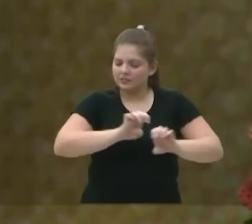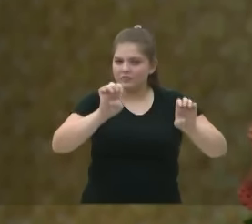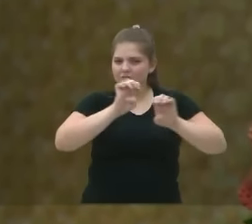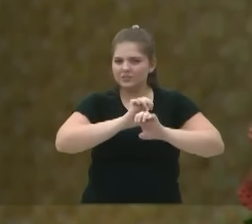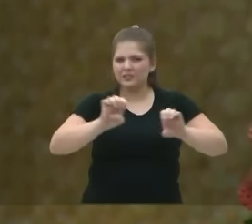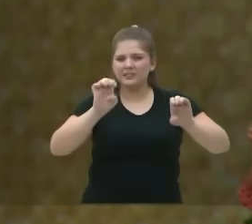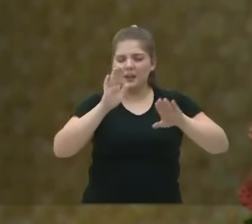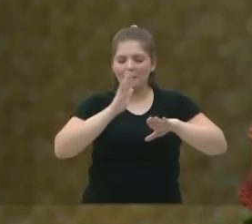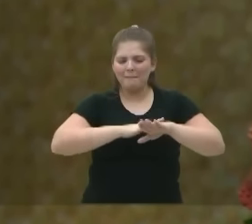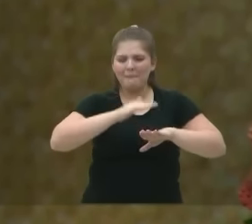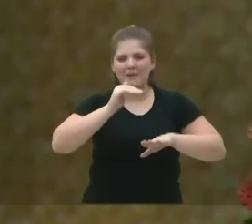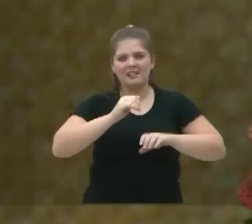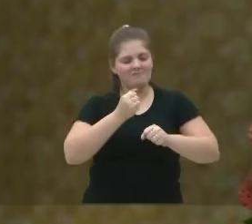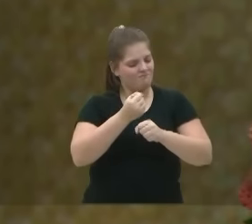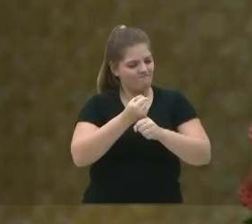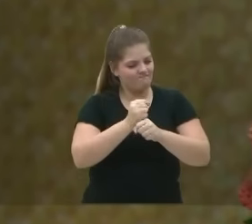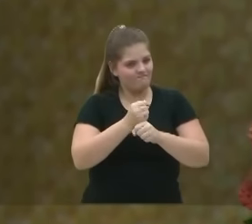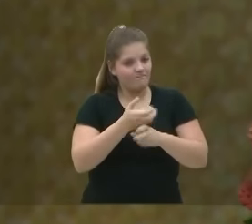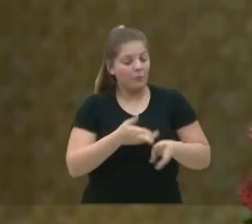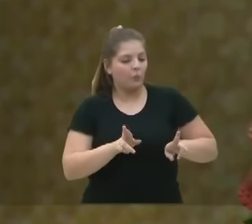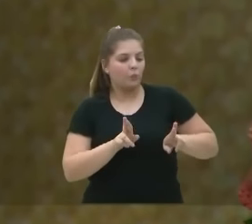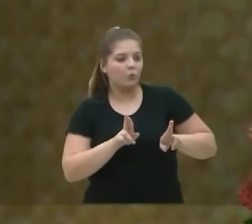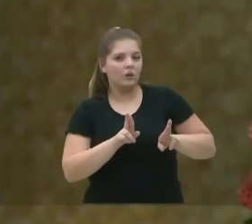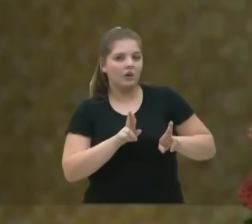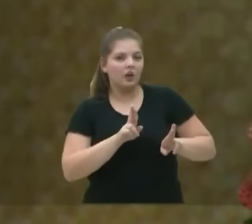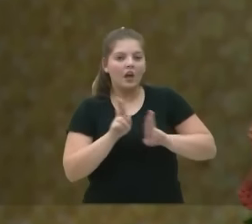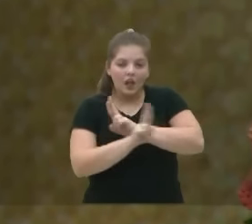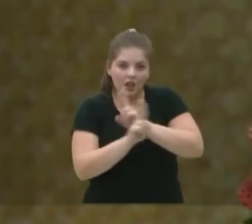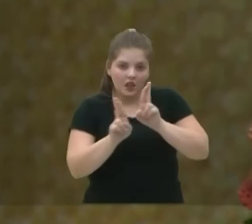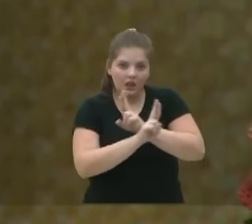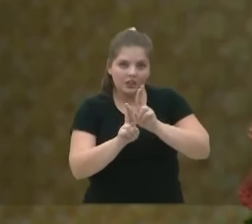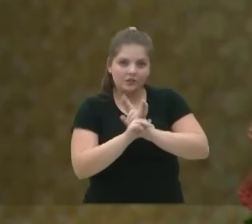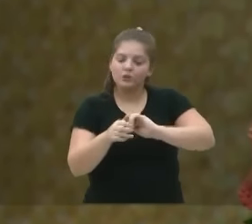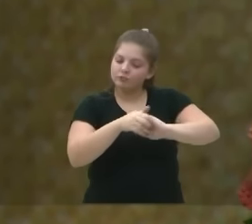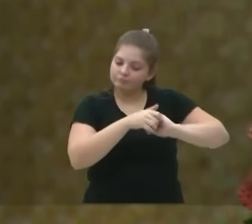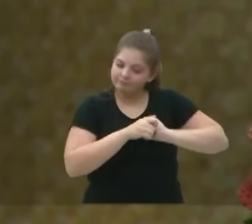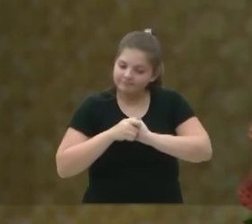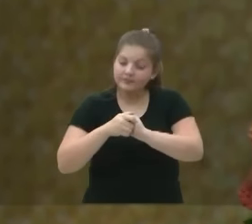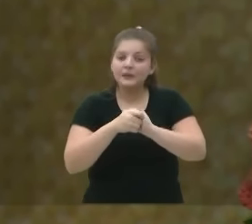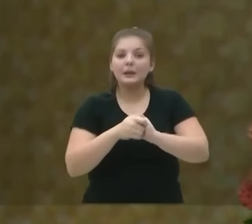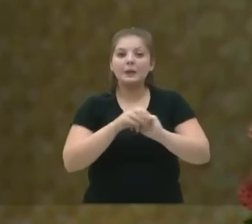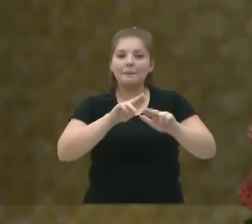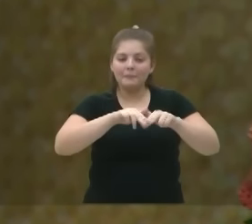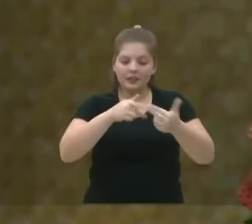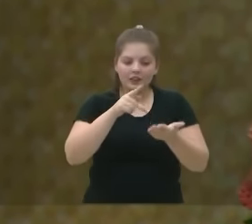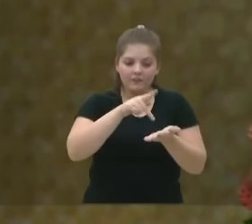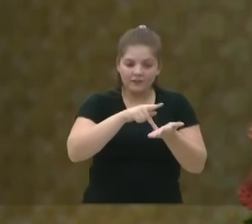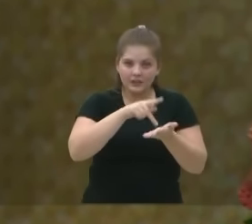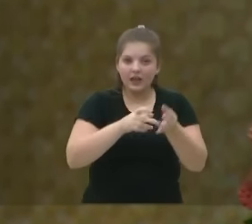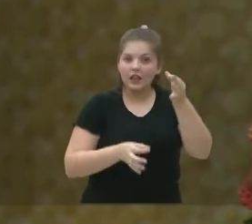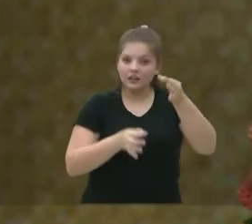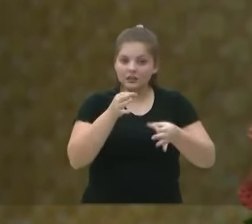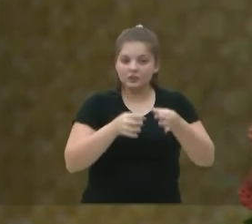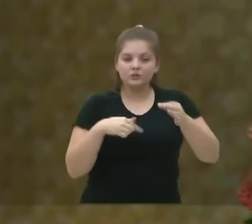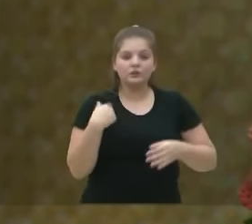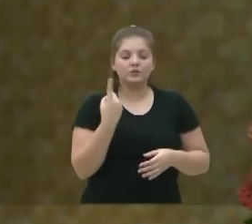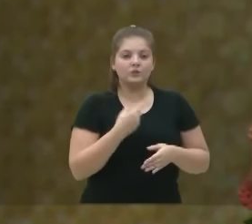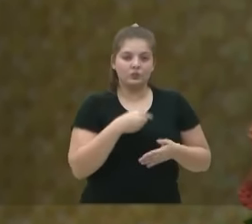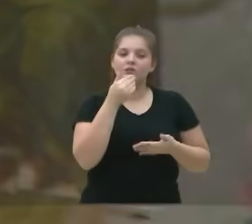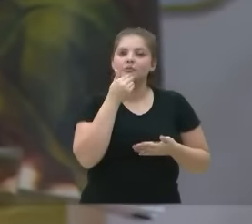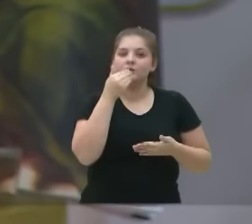evangelizar e construir relações fraternas baseadas na verdade e na justiça, nós